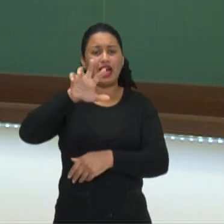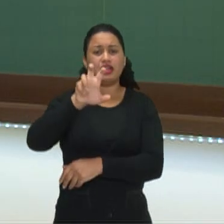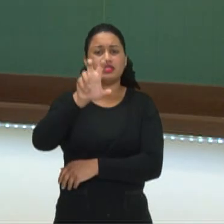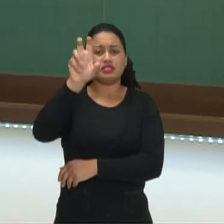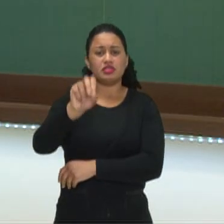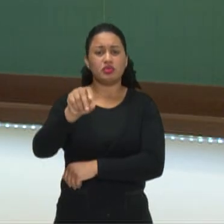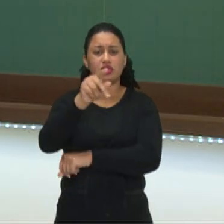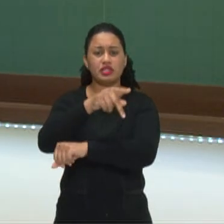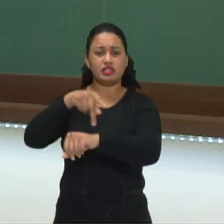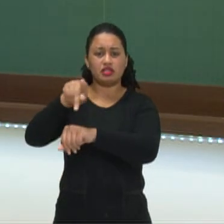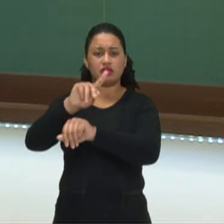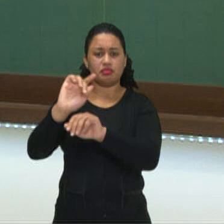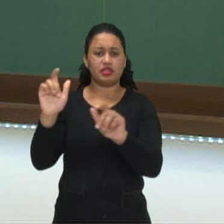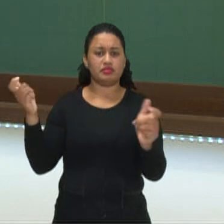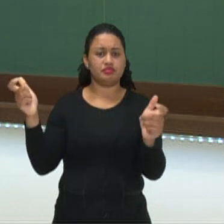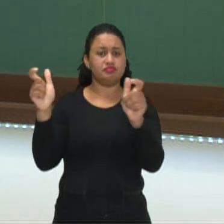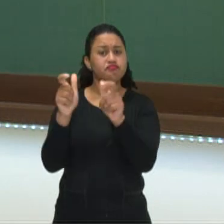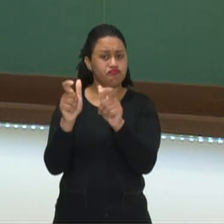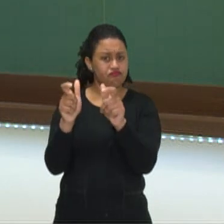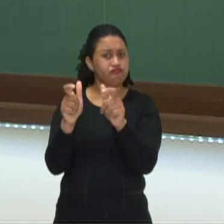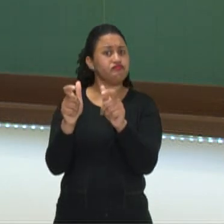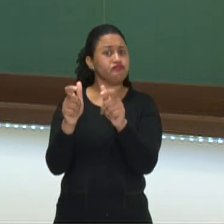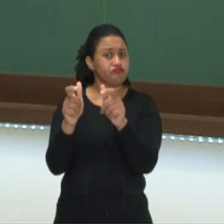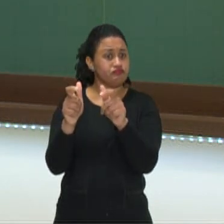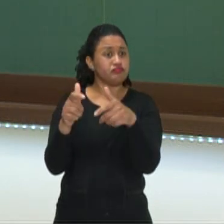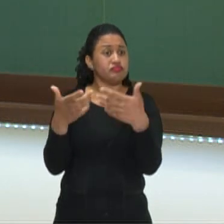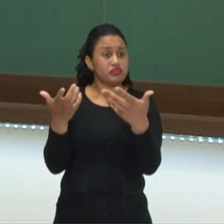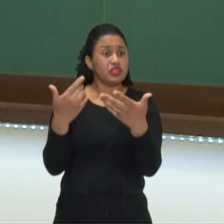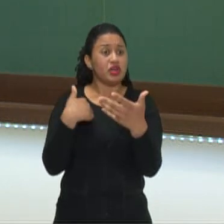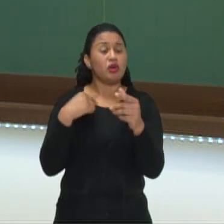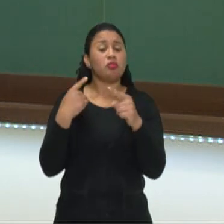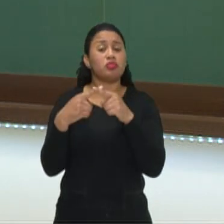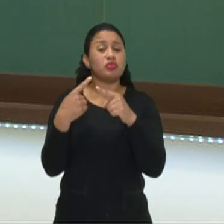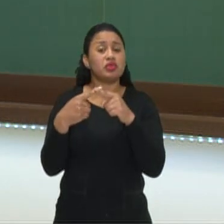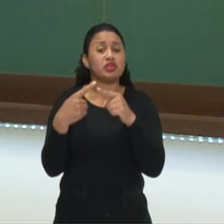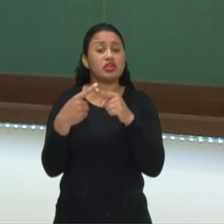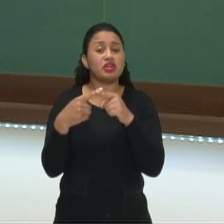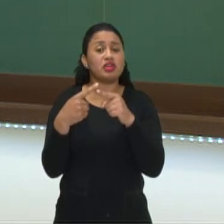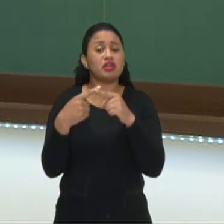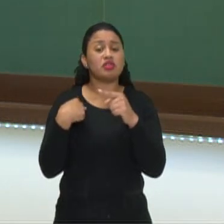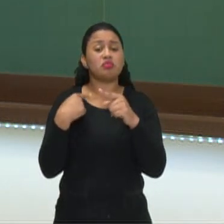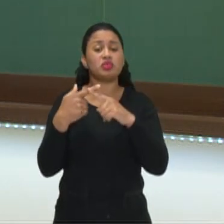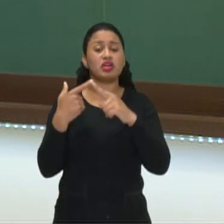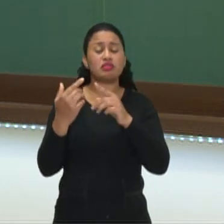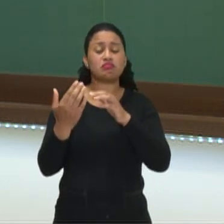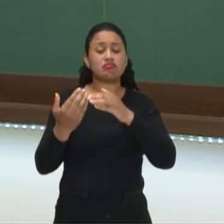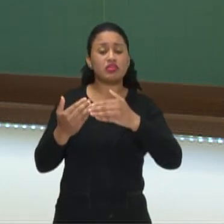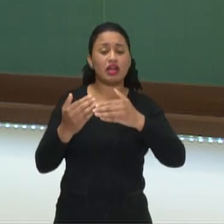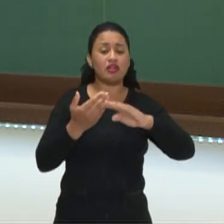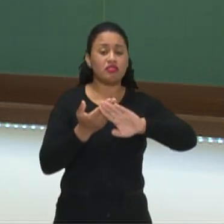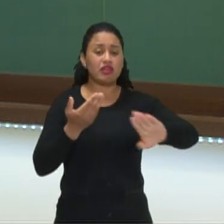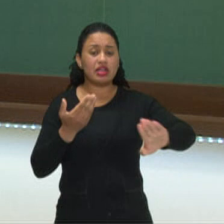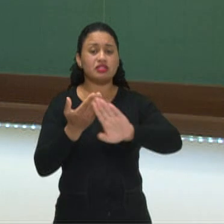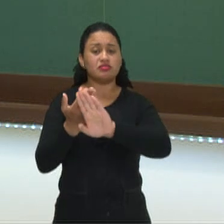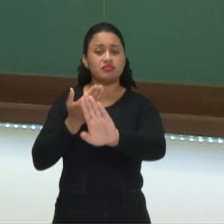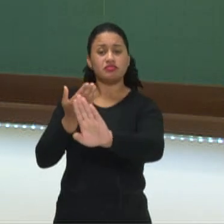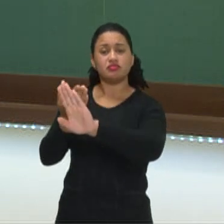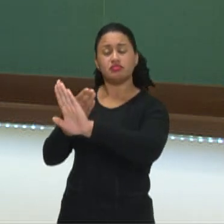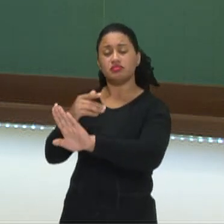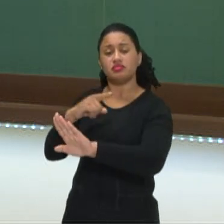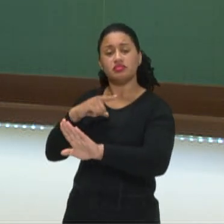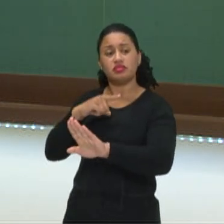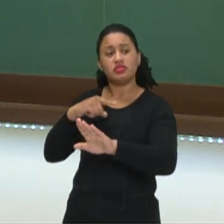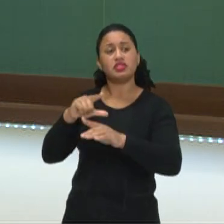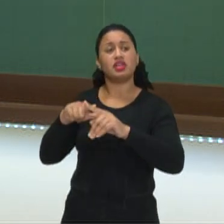nesse pequeno território. Isso muito se dá por conta dos isolamentos que tiveram na região